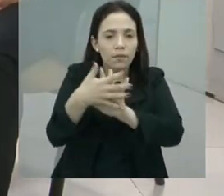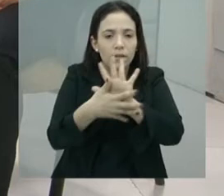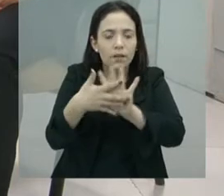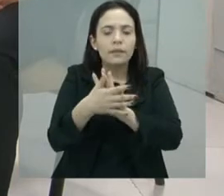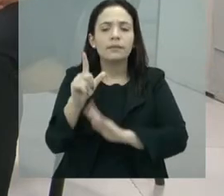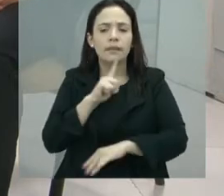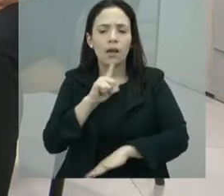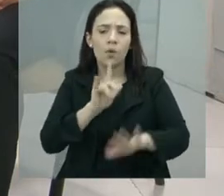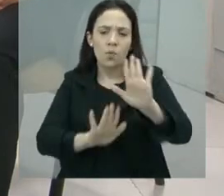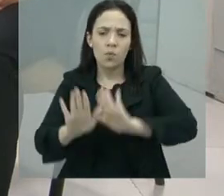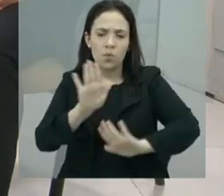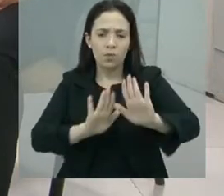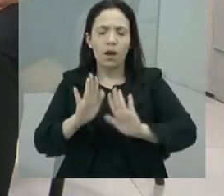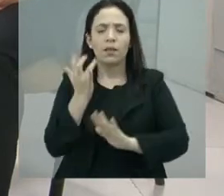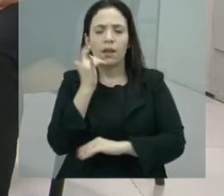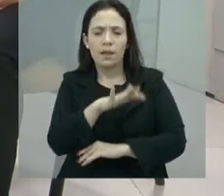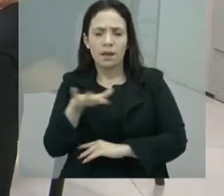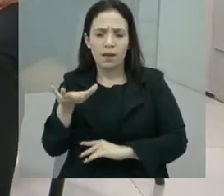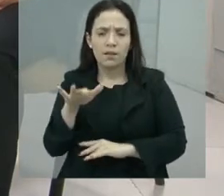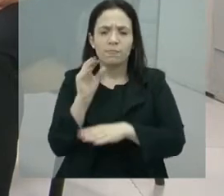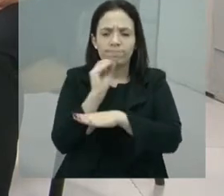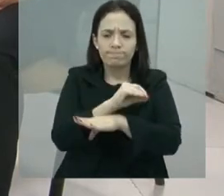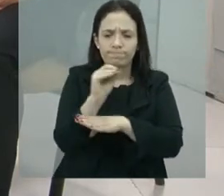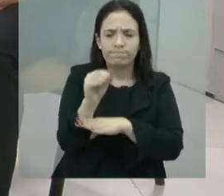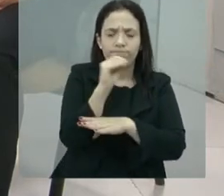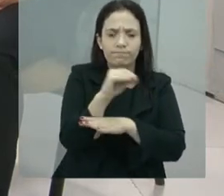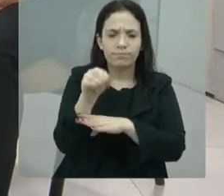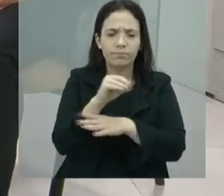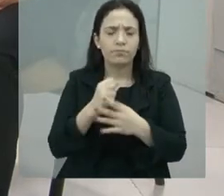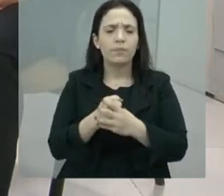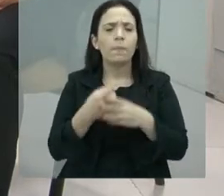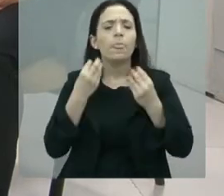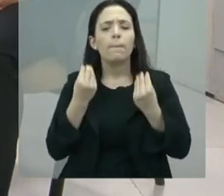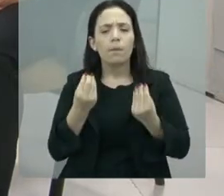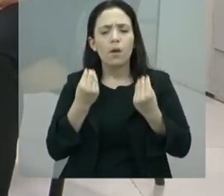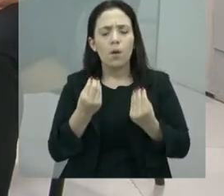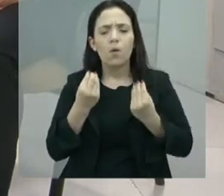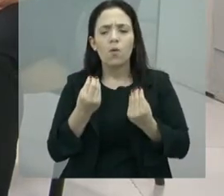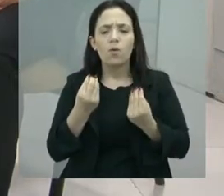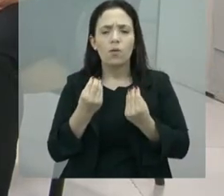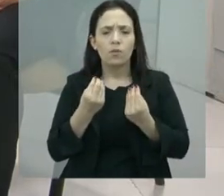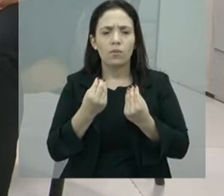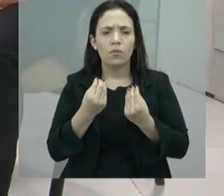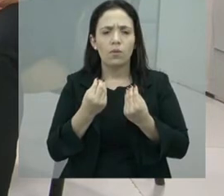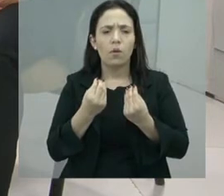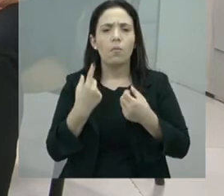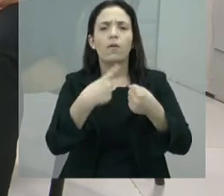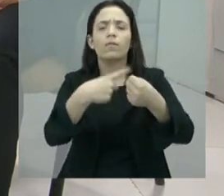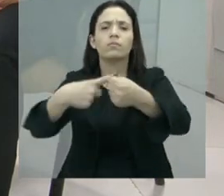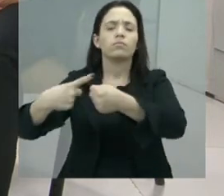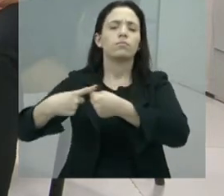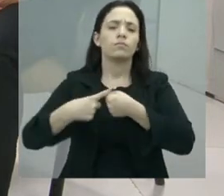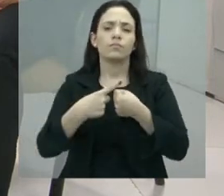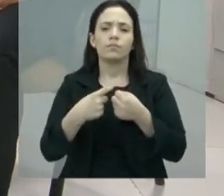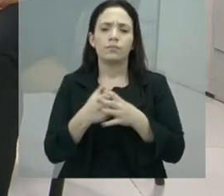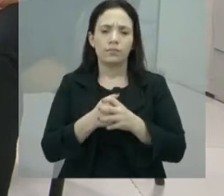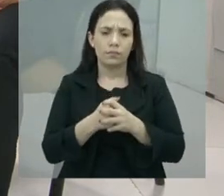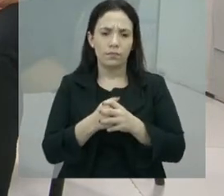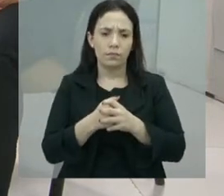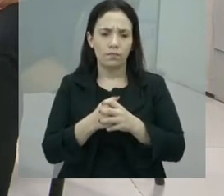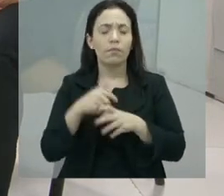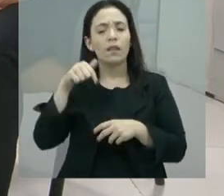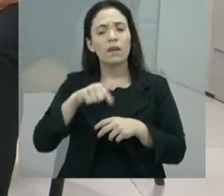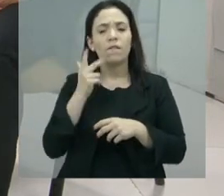todo o cuidado com a criança vitimizada. E como é que isso aí vai ser aplicado nos municípios? Até